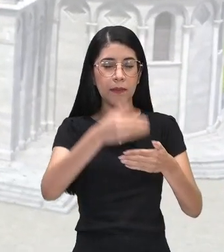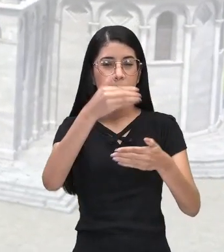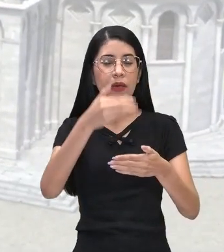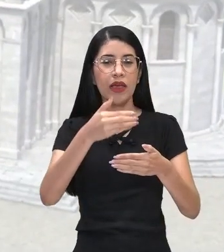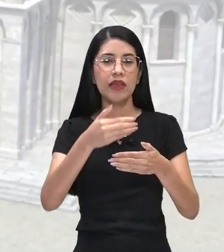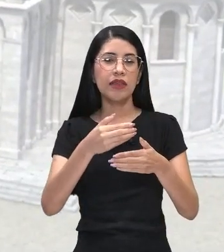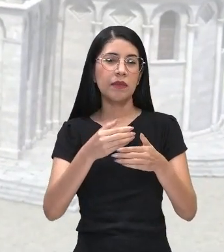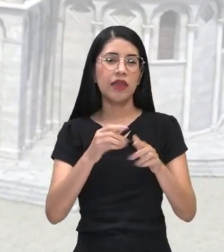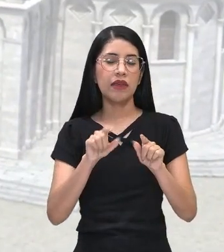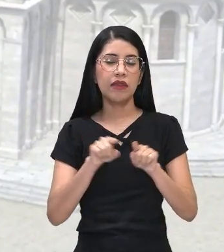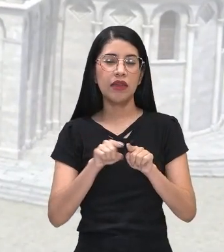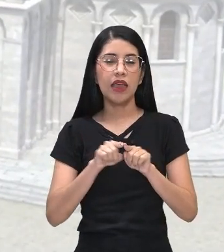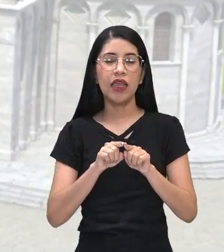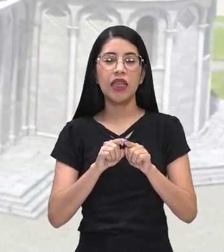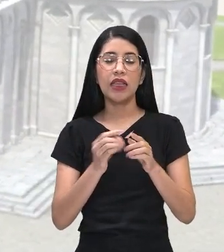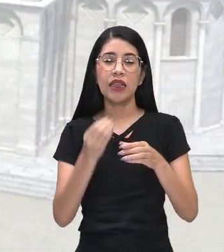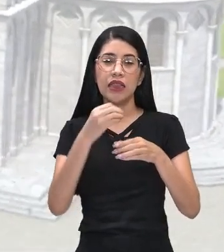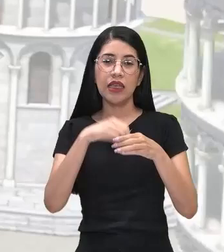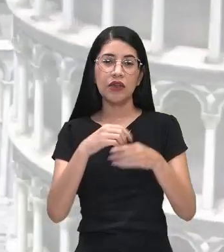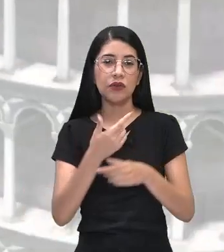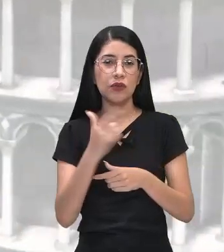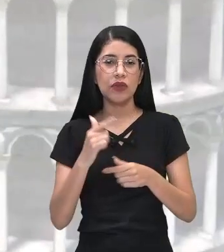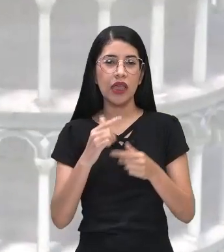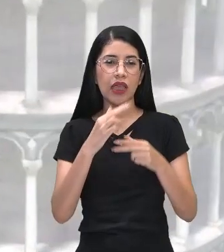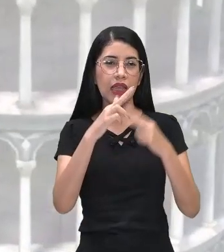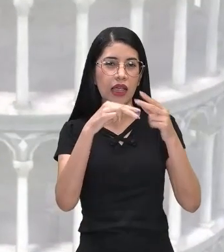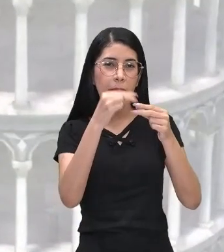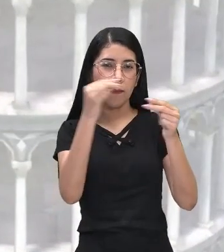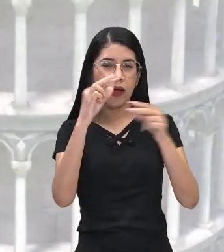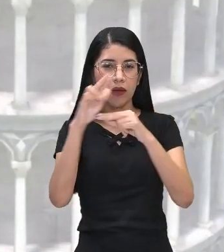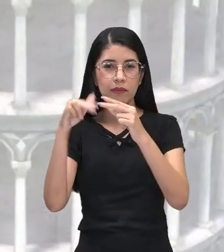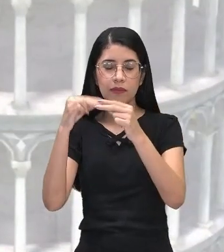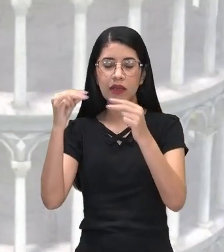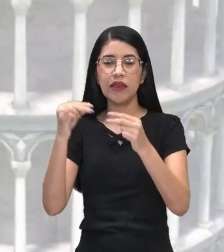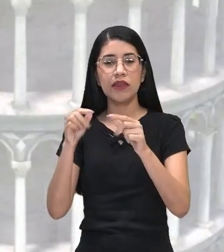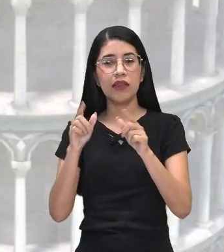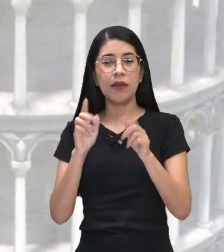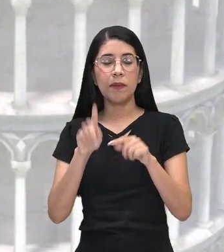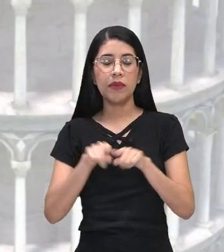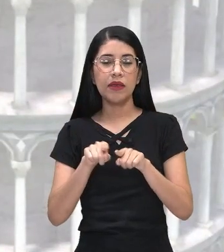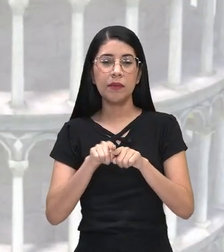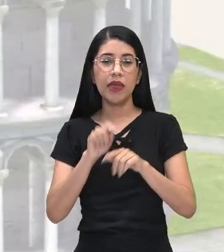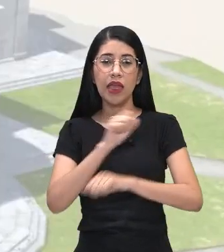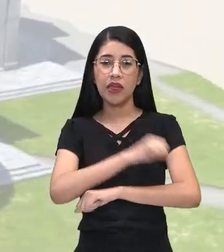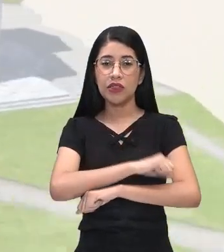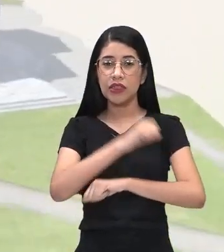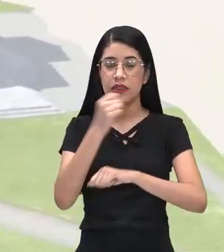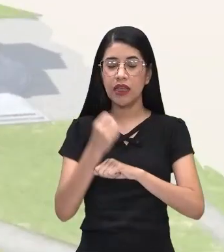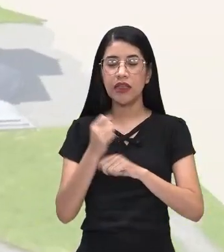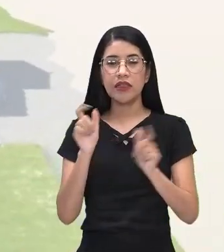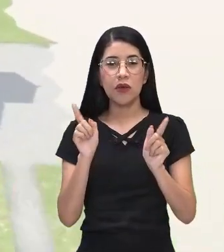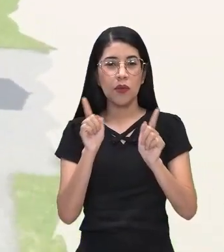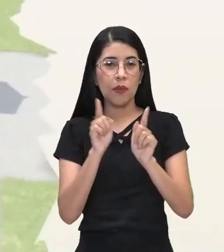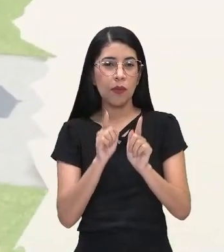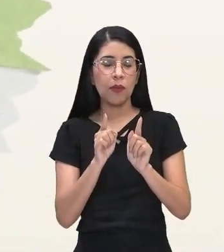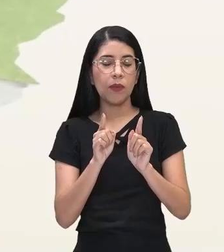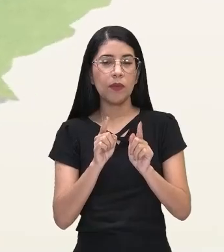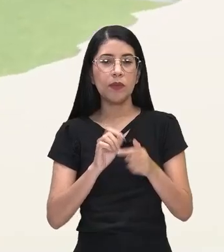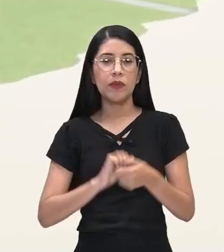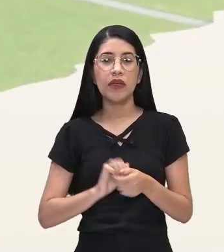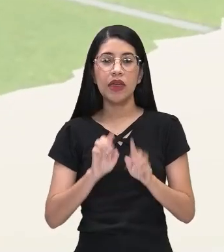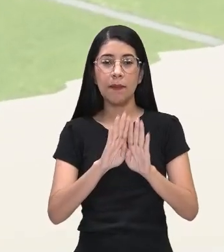pouco ordenado, poucas janelas, ou seja, muito pequenas, e uma porta de